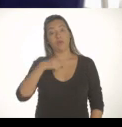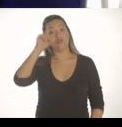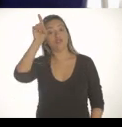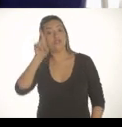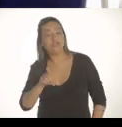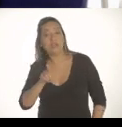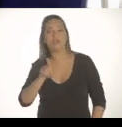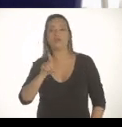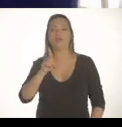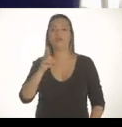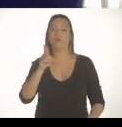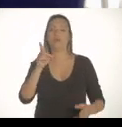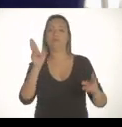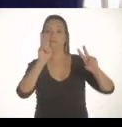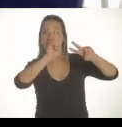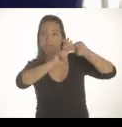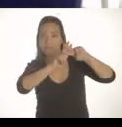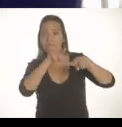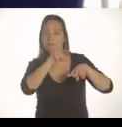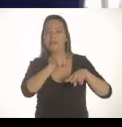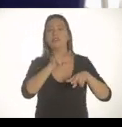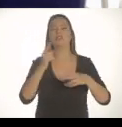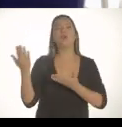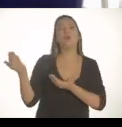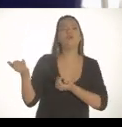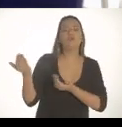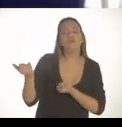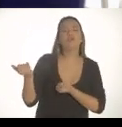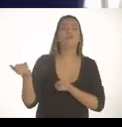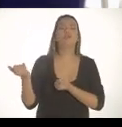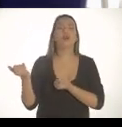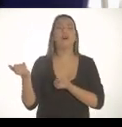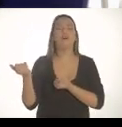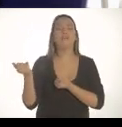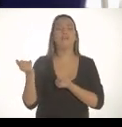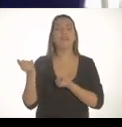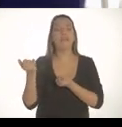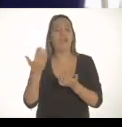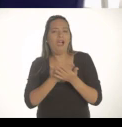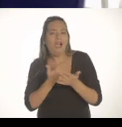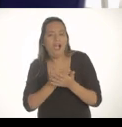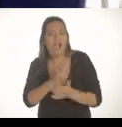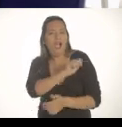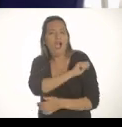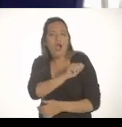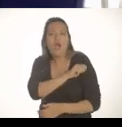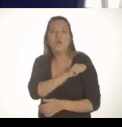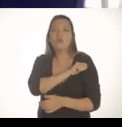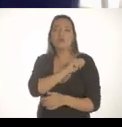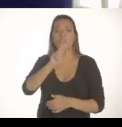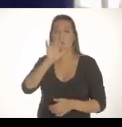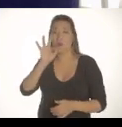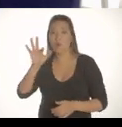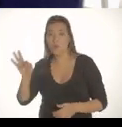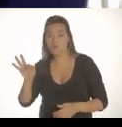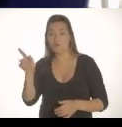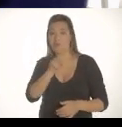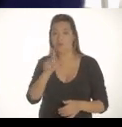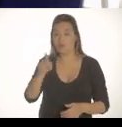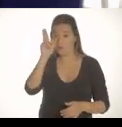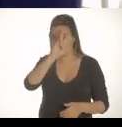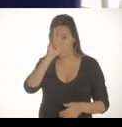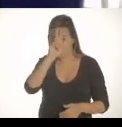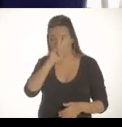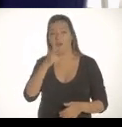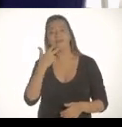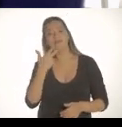dia, esse jovem aluno de história da Universidade Federal Fluminense foi me procurar dizendo que queria